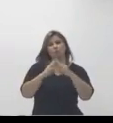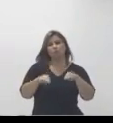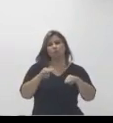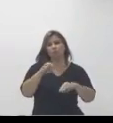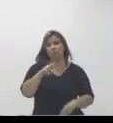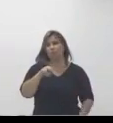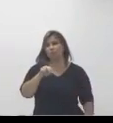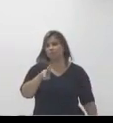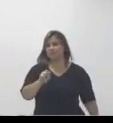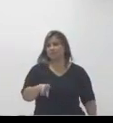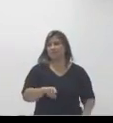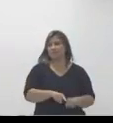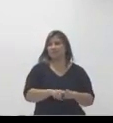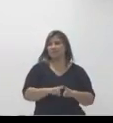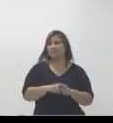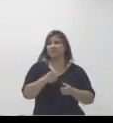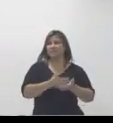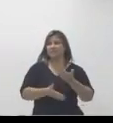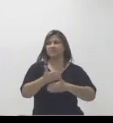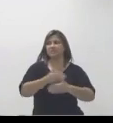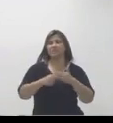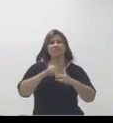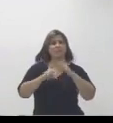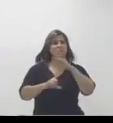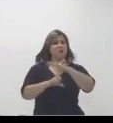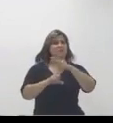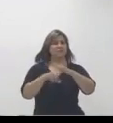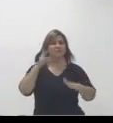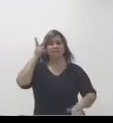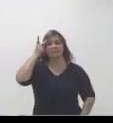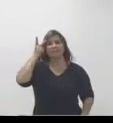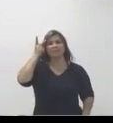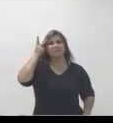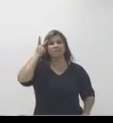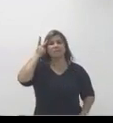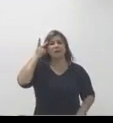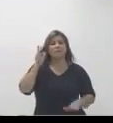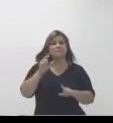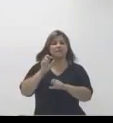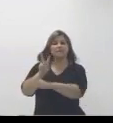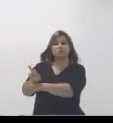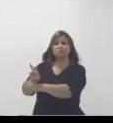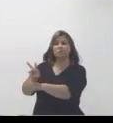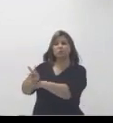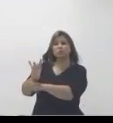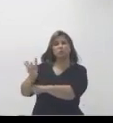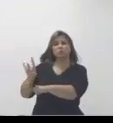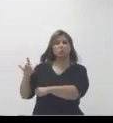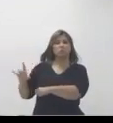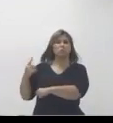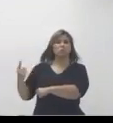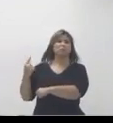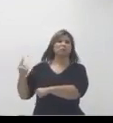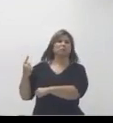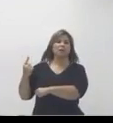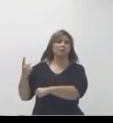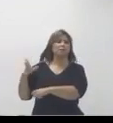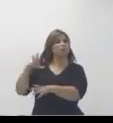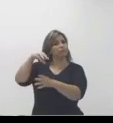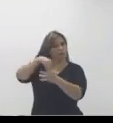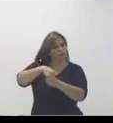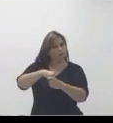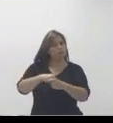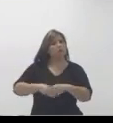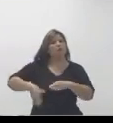exemplo em cooperativismo associativismo entrar ser em são paulo que não é num cantinho escondido está na avenida paulista então a